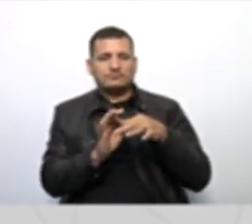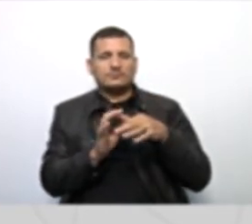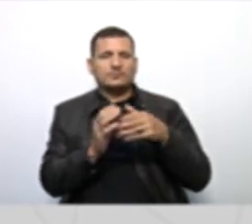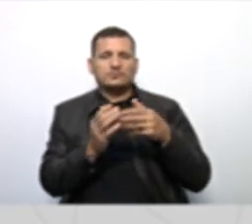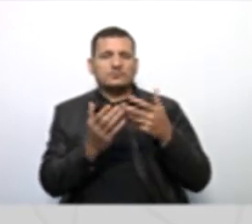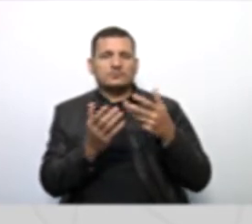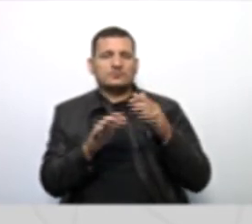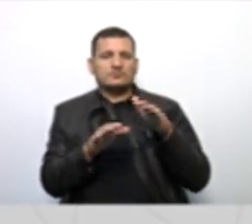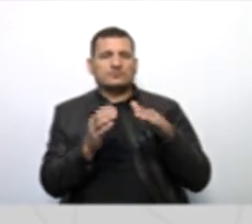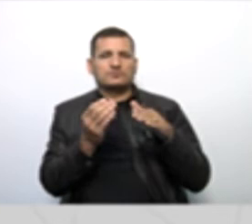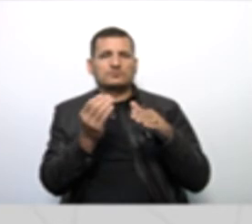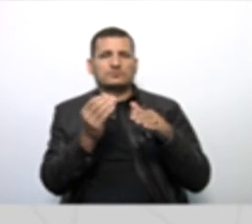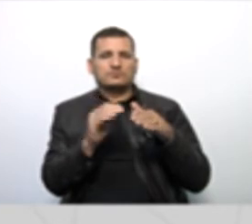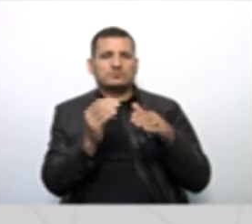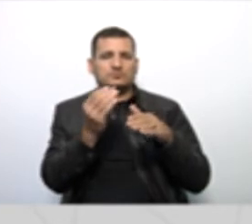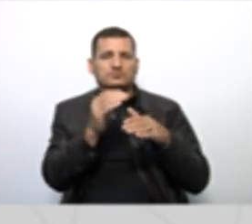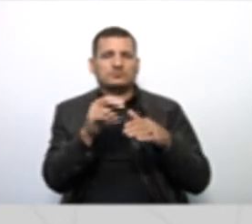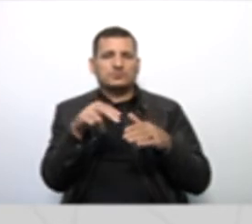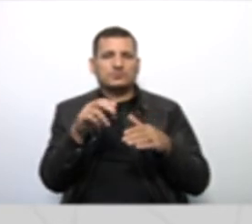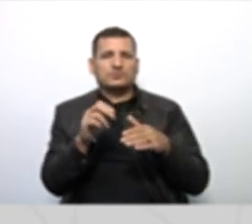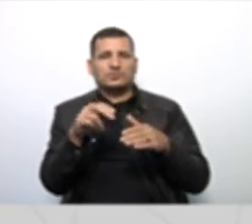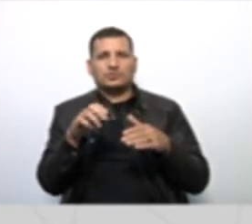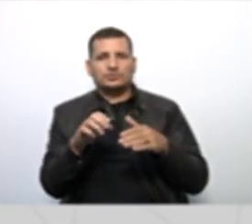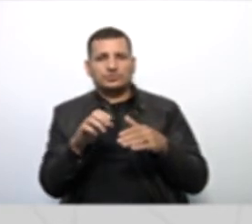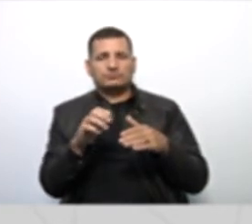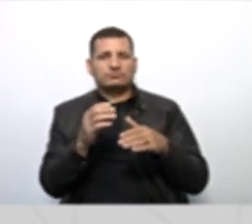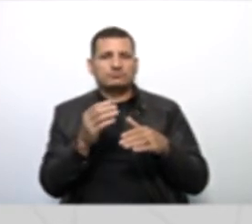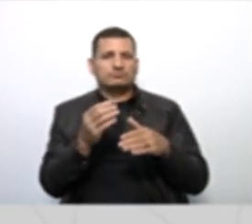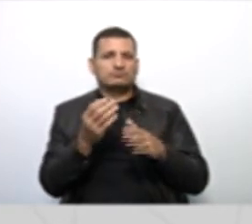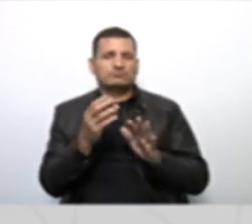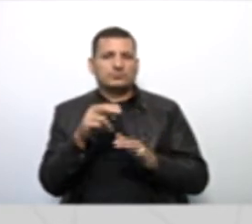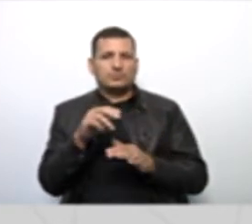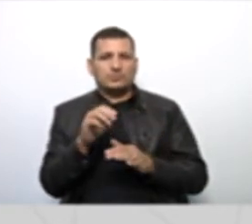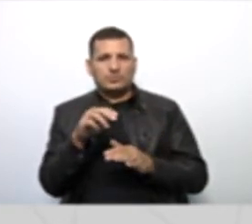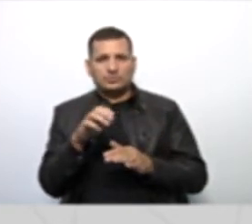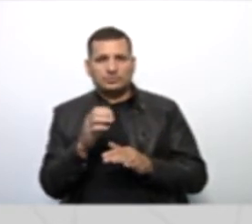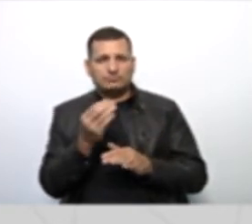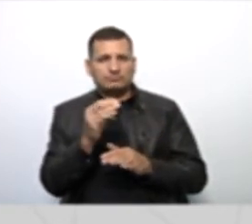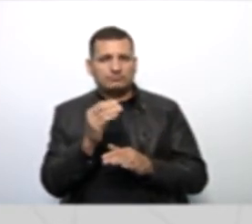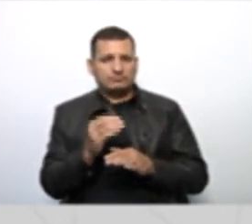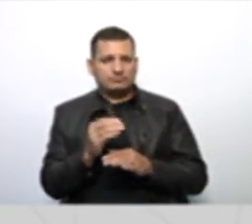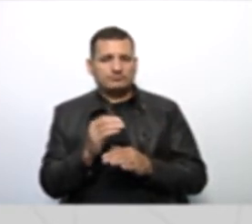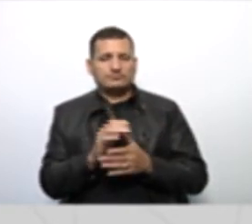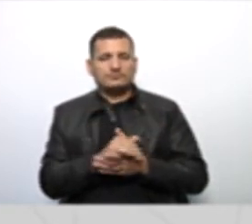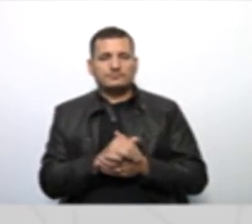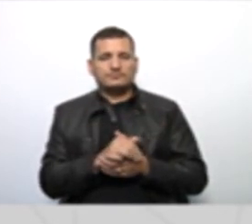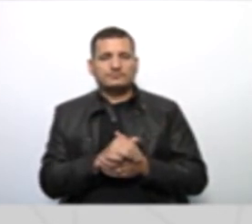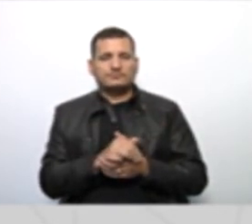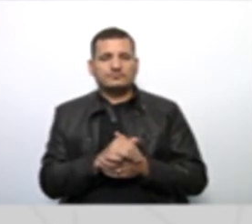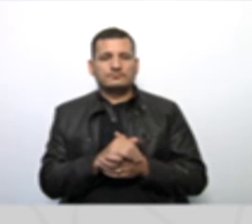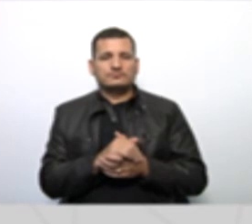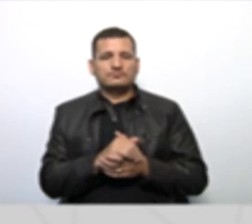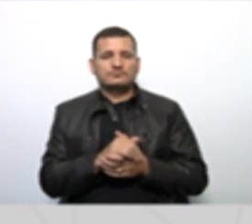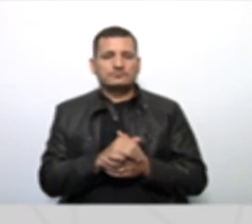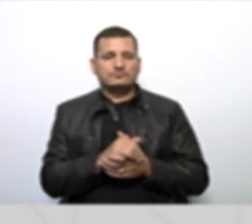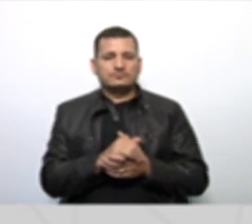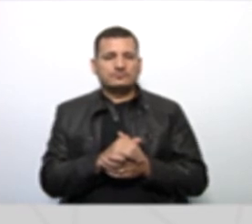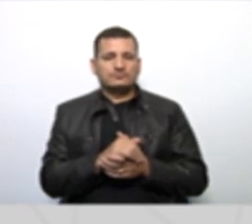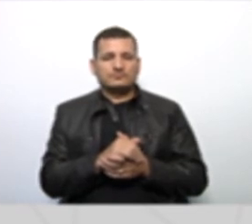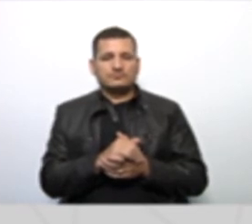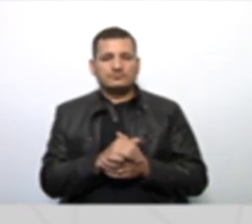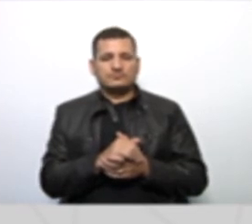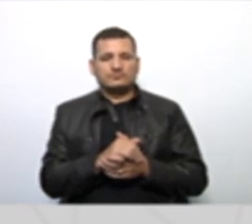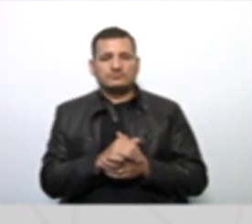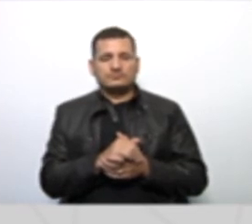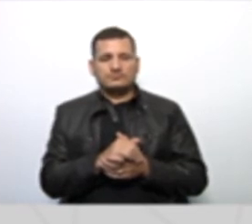none aqui, para se adaptar automático em relação ao pai. O pai se refere ao quê? Se refere a isso aqui, ó. Tá